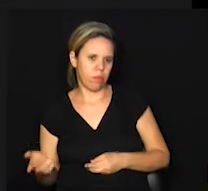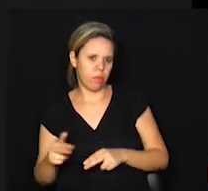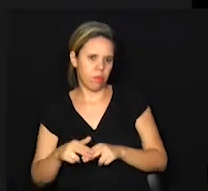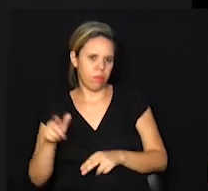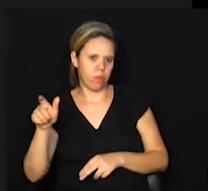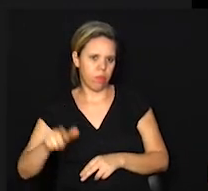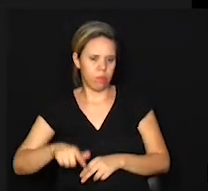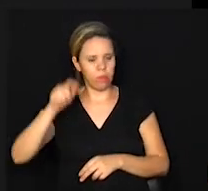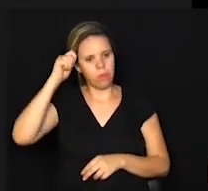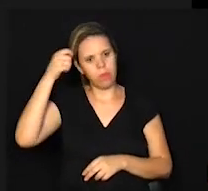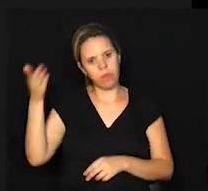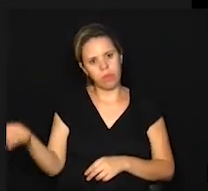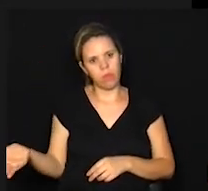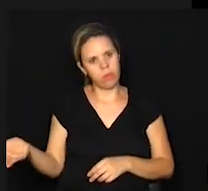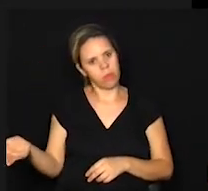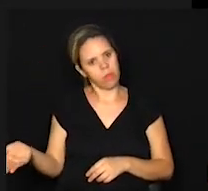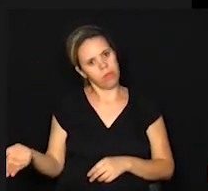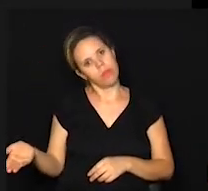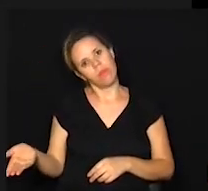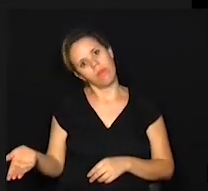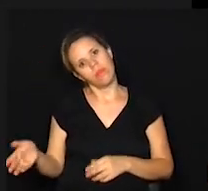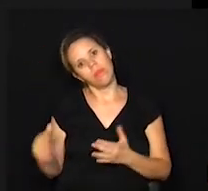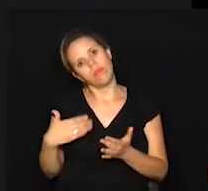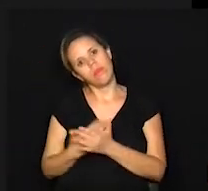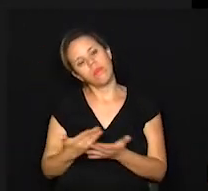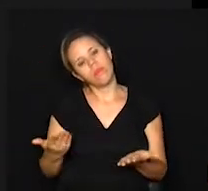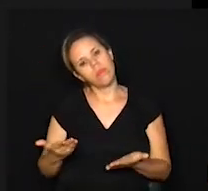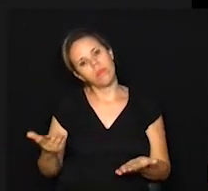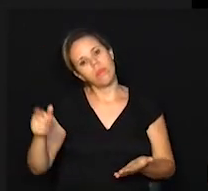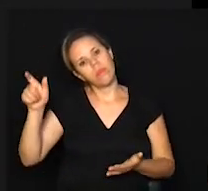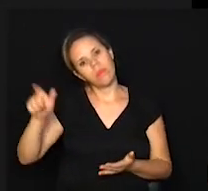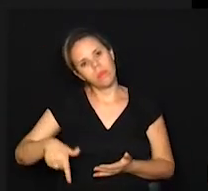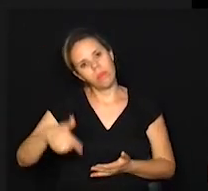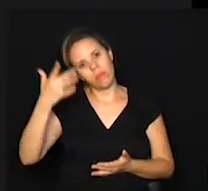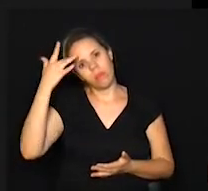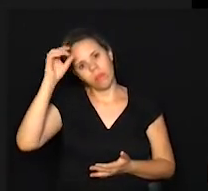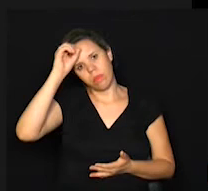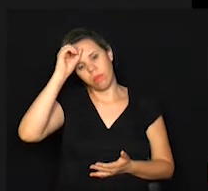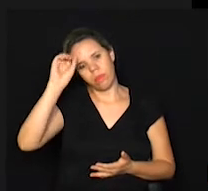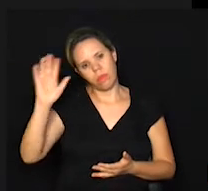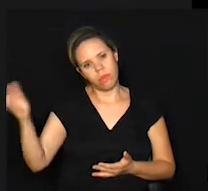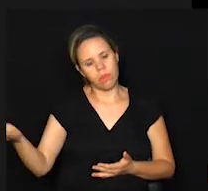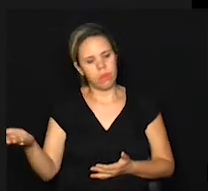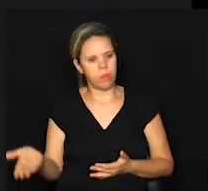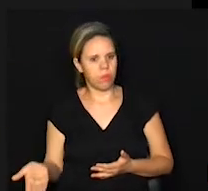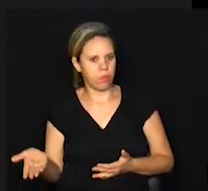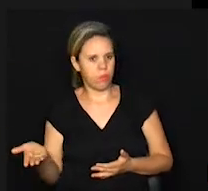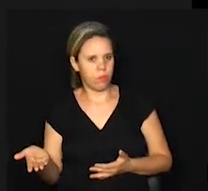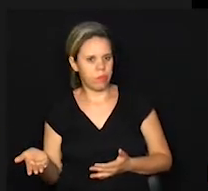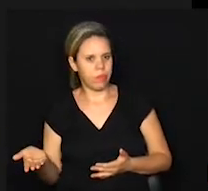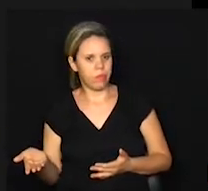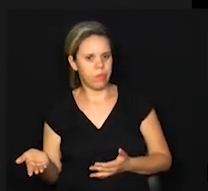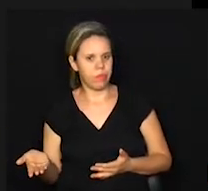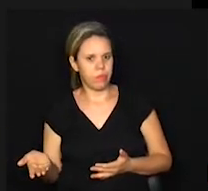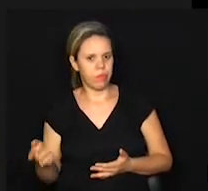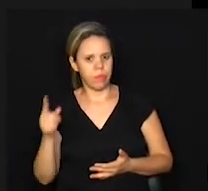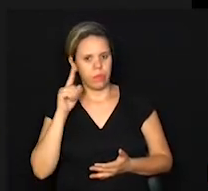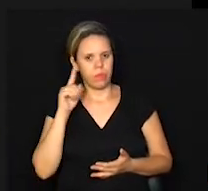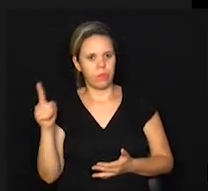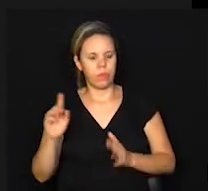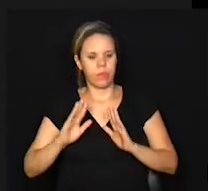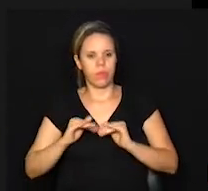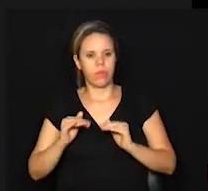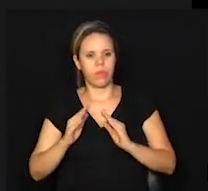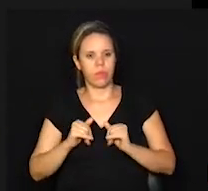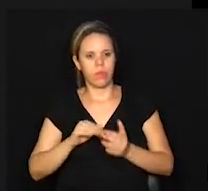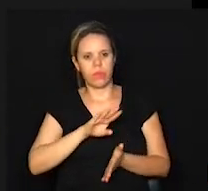um preto, até hoje a gente não sabe o que aconteceu. Então, no dia eu pedi para ela